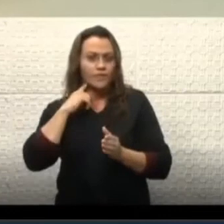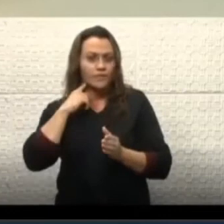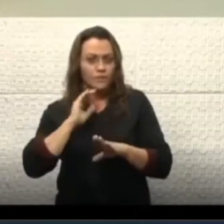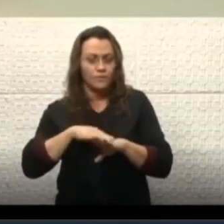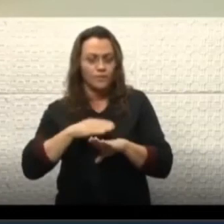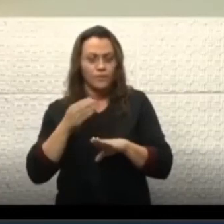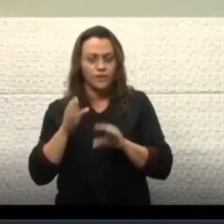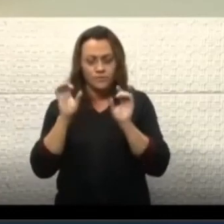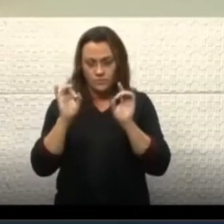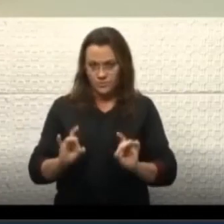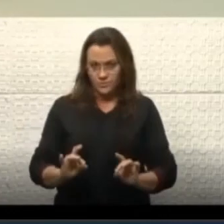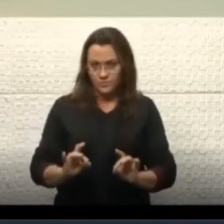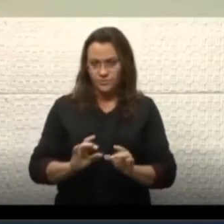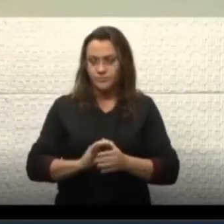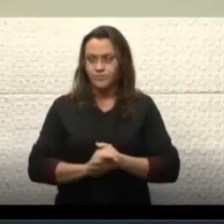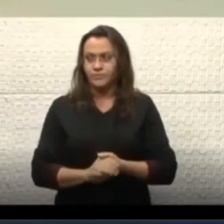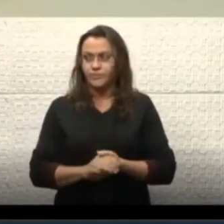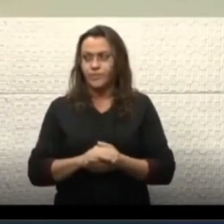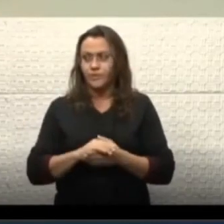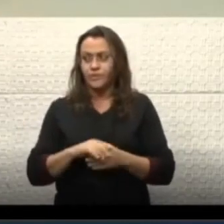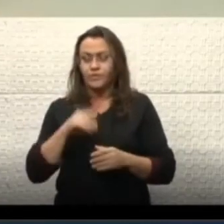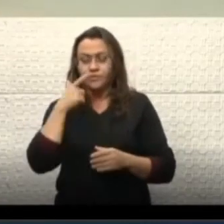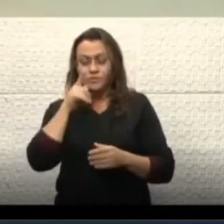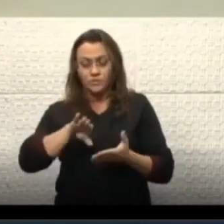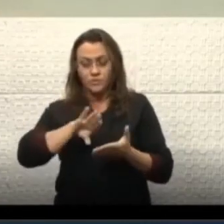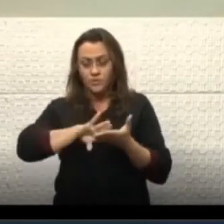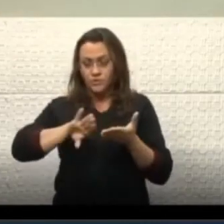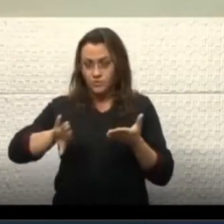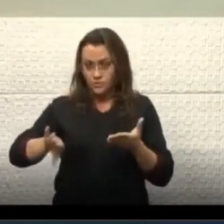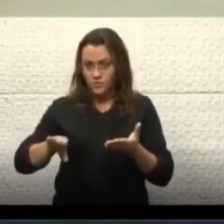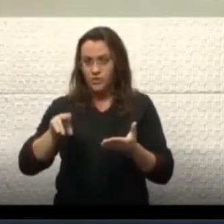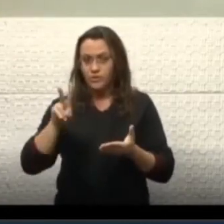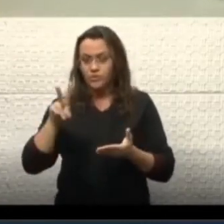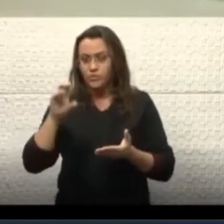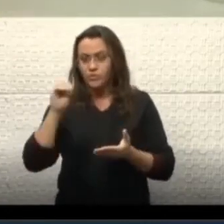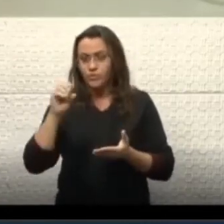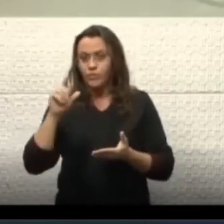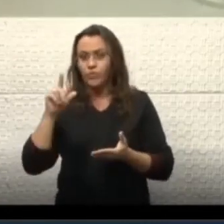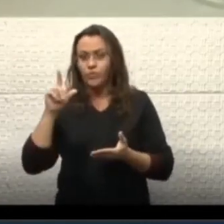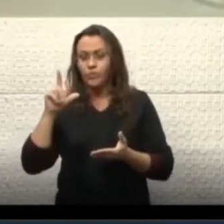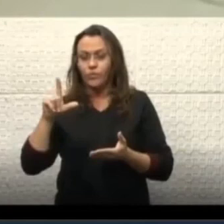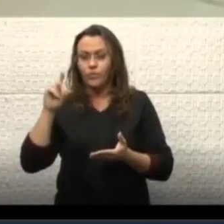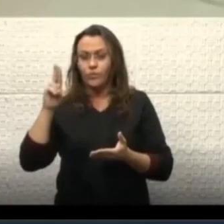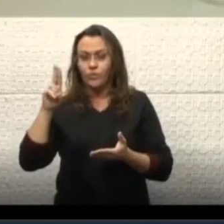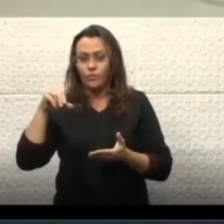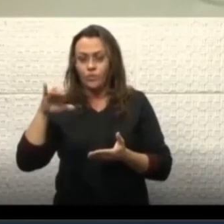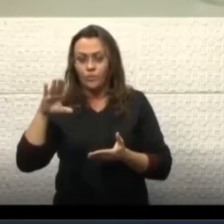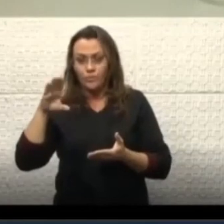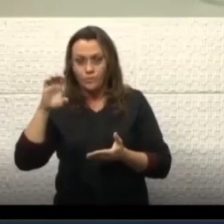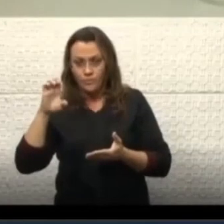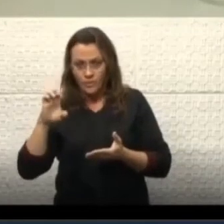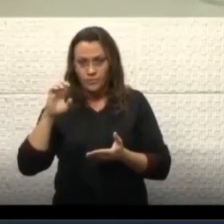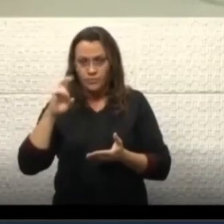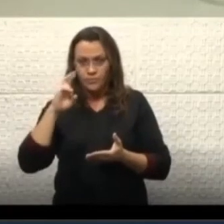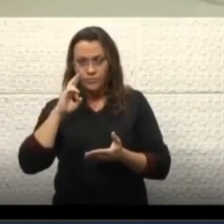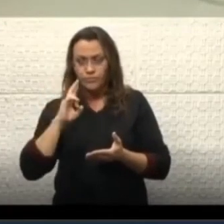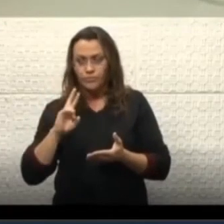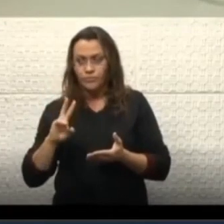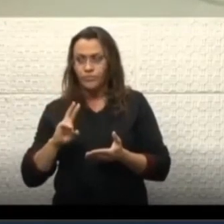com maior especificidade. Então, olha lá. Vamos retirar agora, pelo volume ser grande, em vez de a gente jogar direto ali